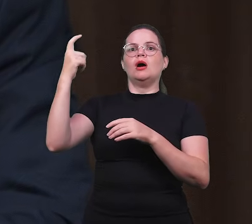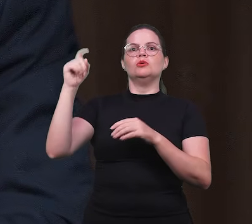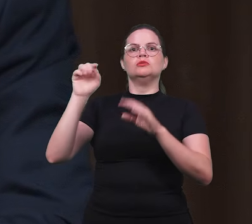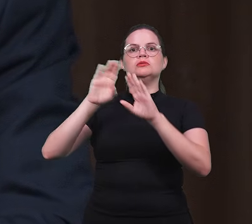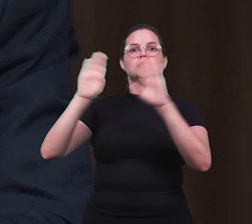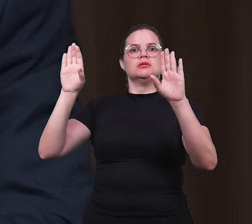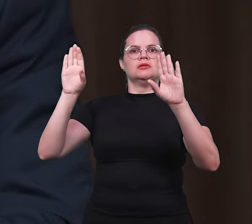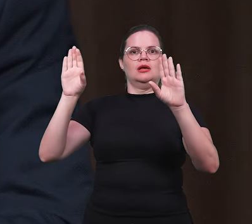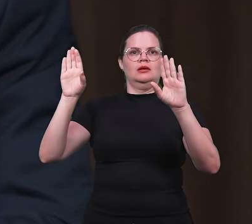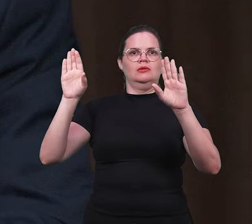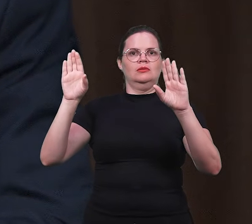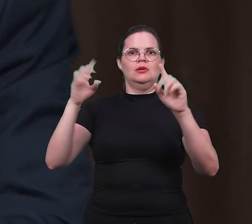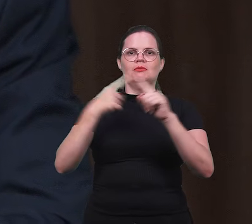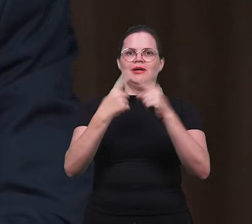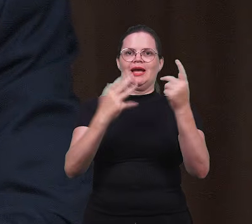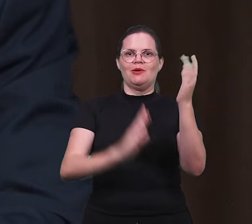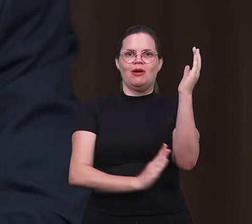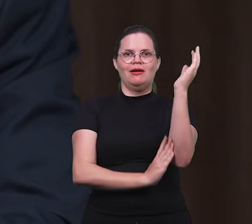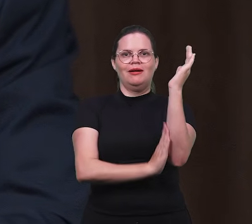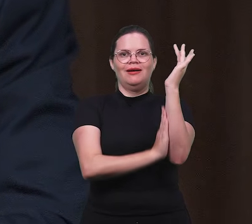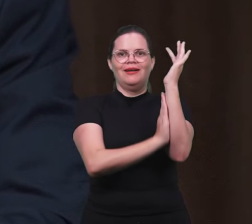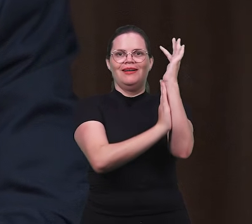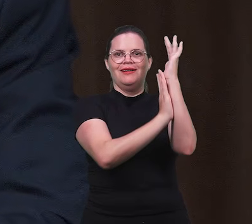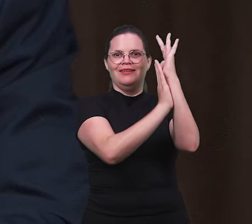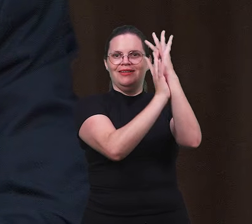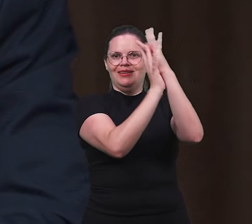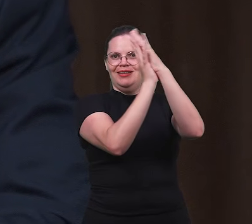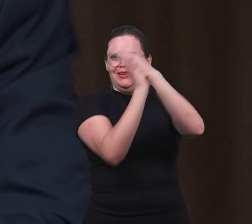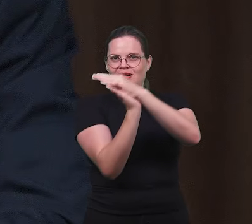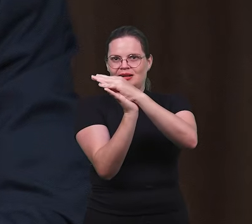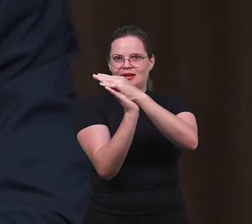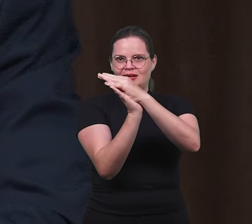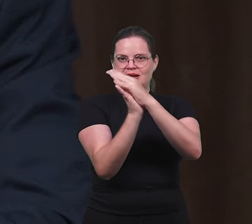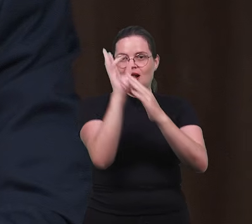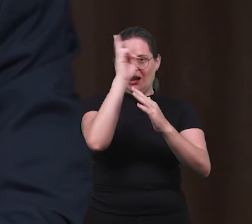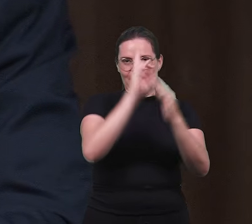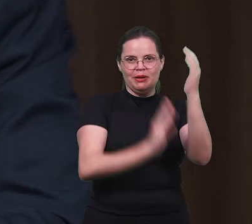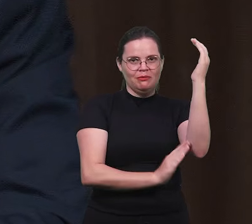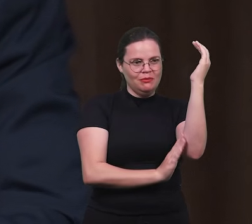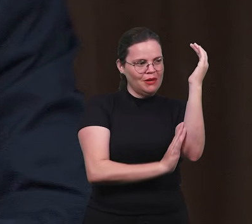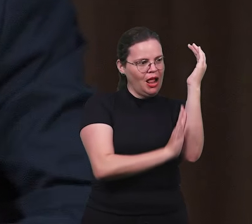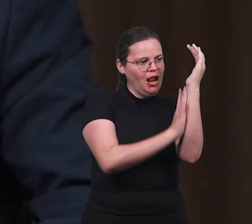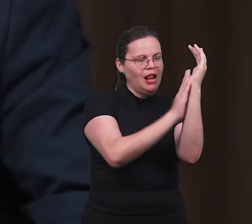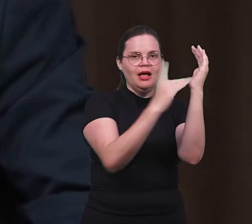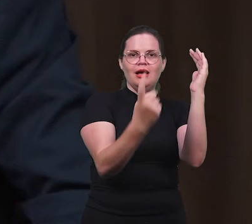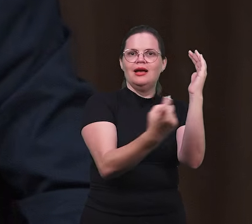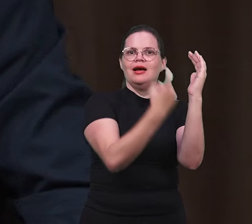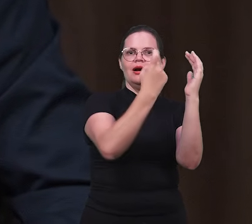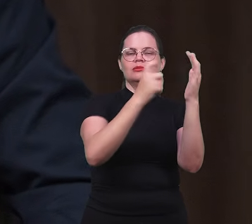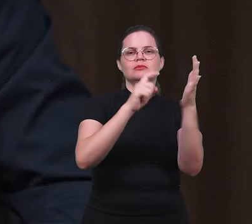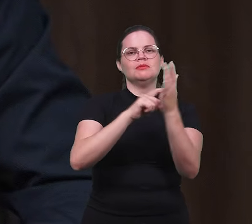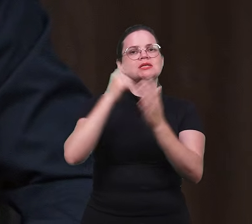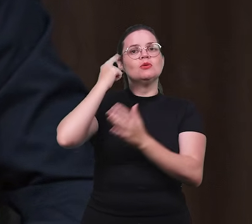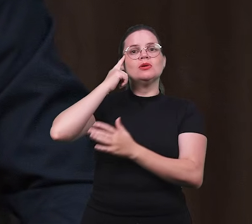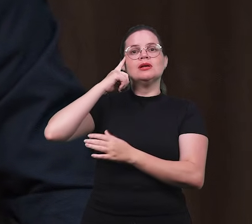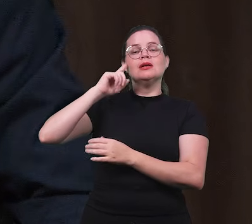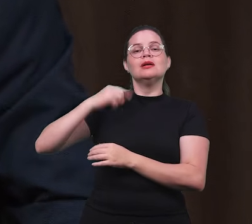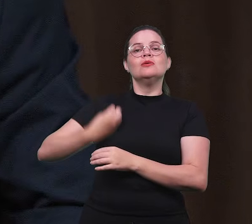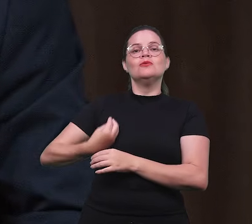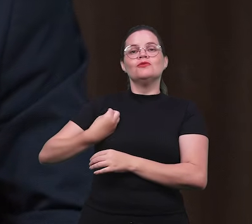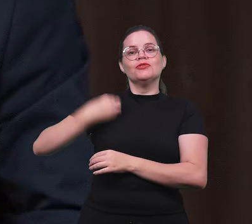seja, seja do alto. Chegou o tempo de pensar nas coisas que são lá de cima, ou seja, seja